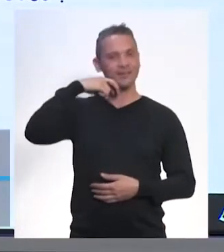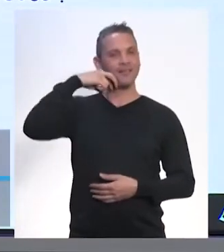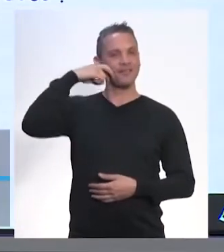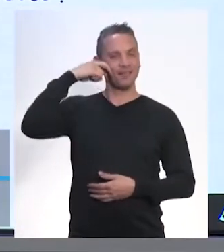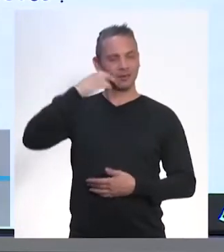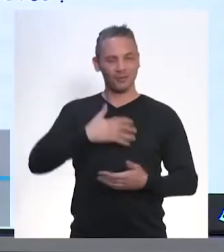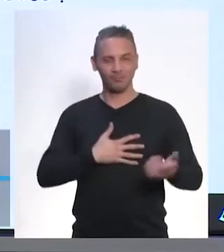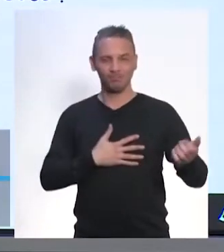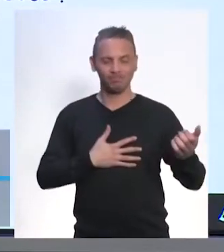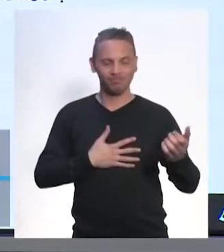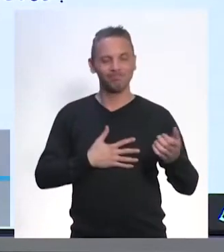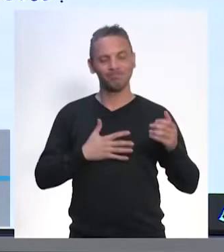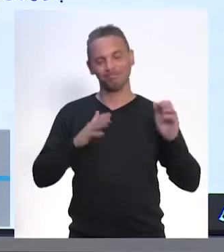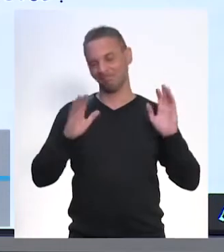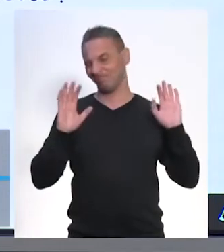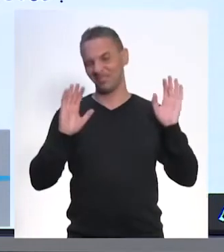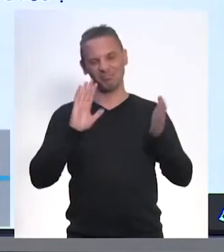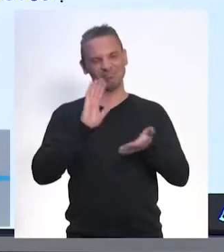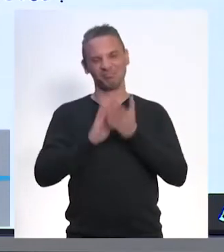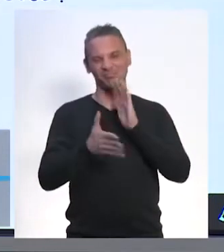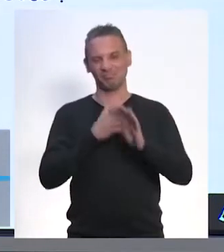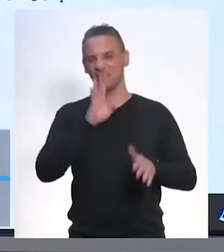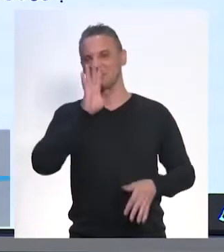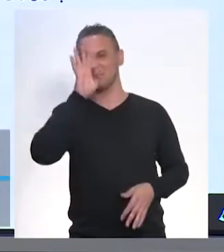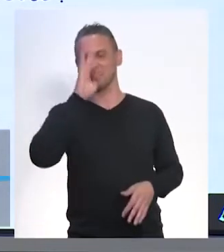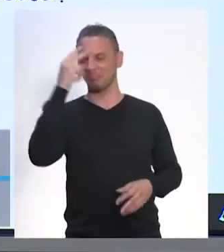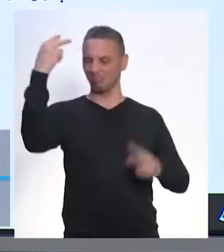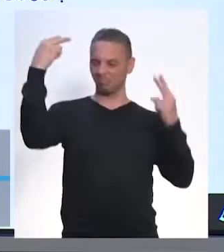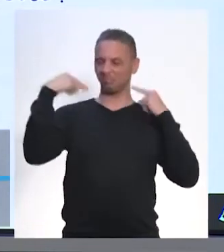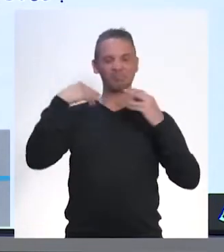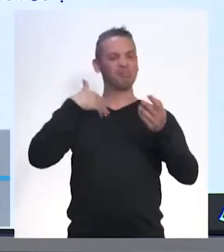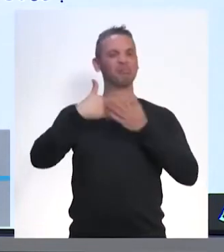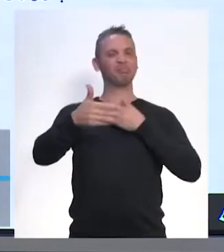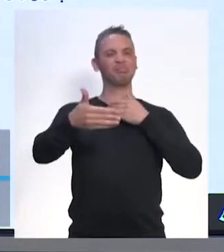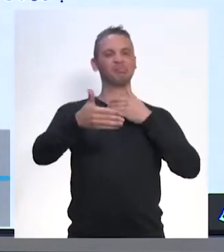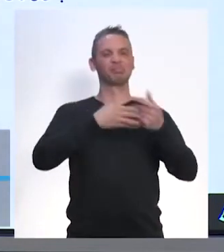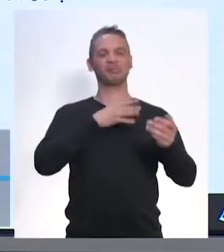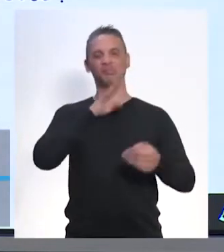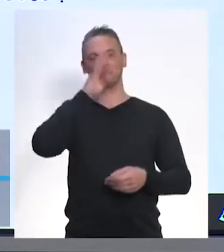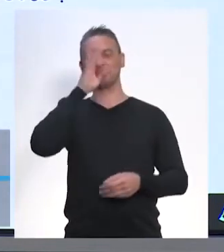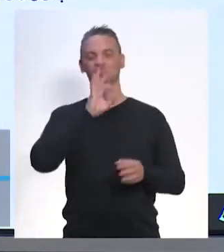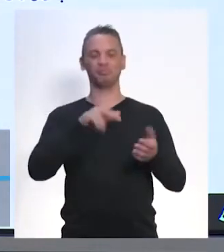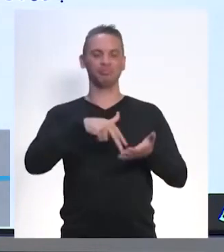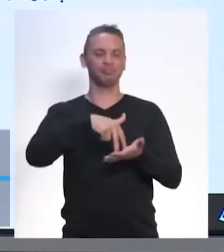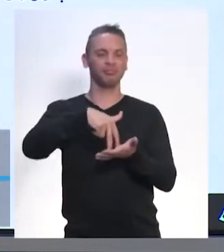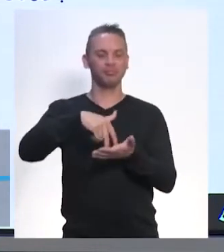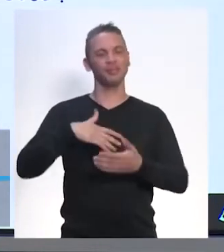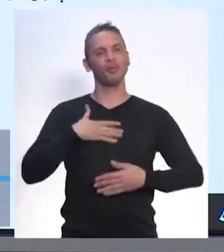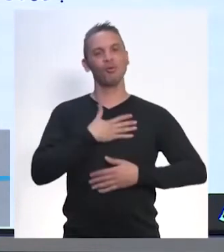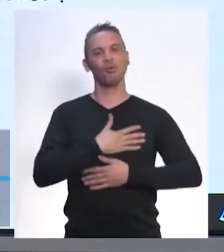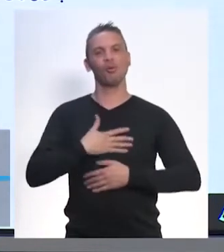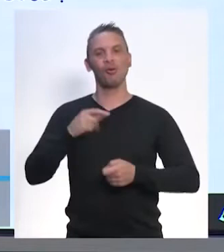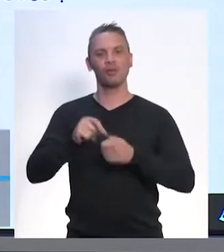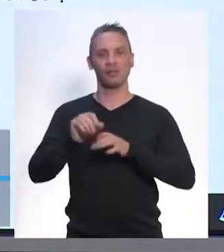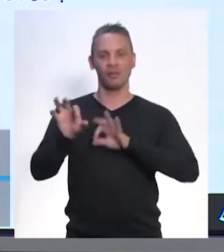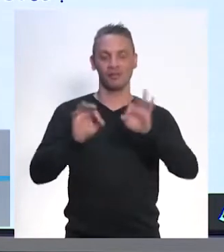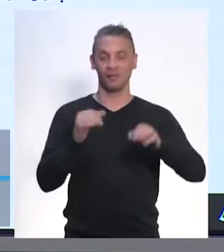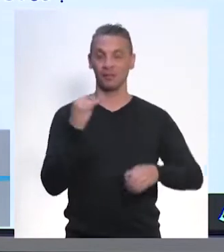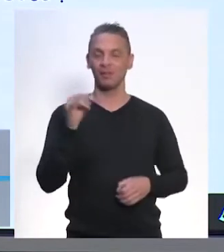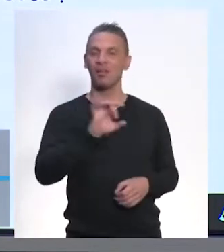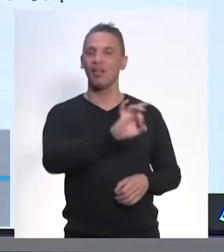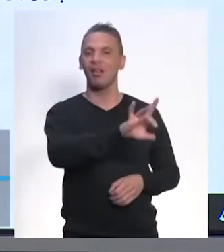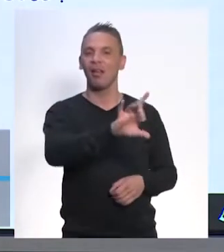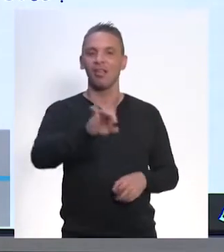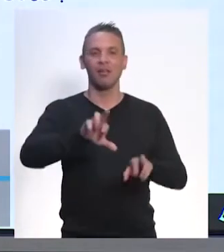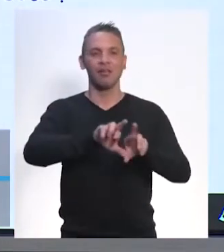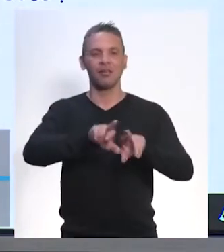o negócio é não ligar, né, muito, né, para o julgamento dos outros, né? Você tem que fazer aquilo que você sente à vontade. Cada um dança do seu